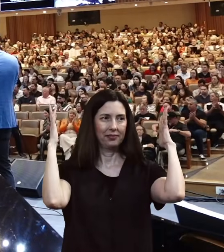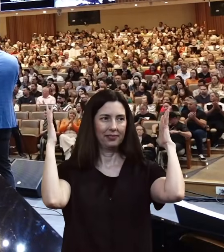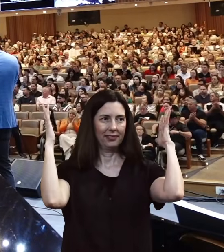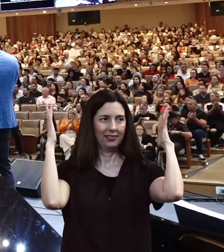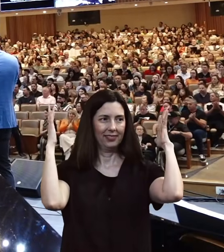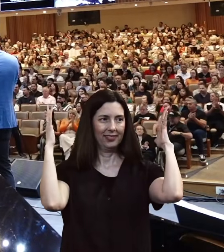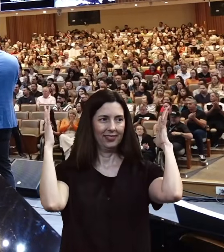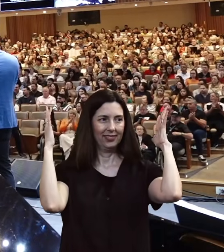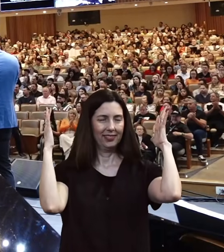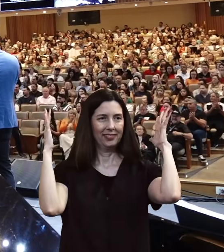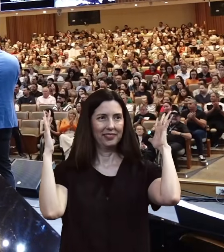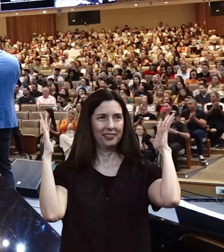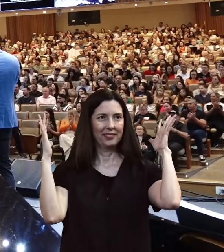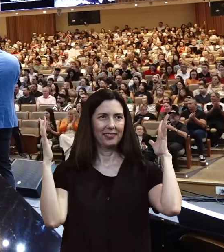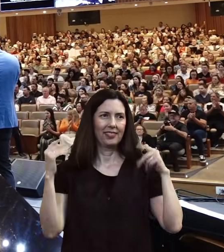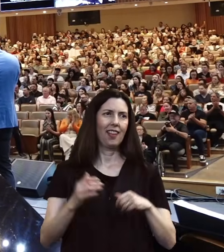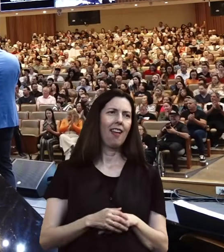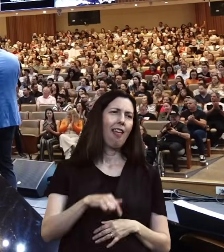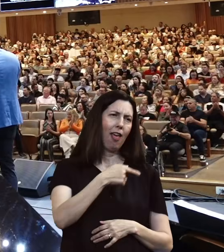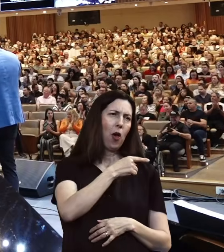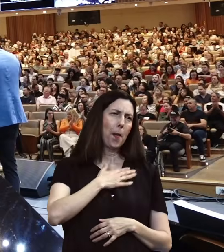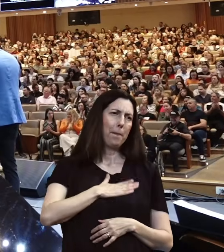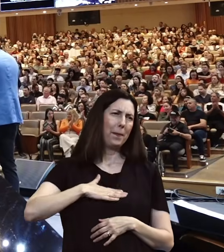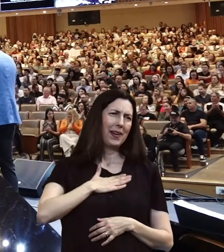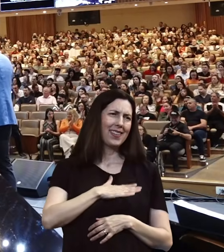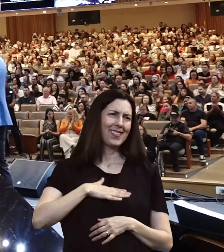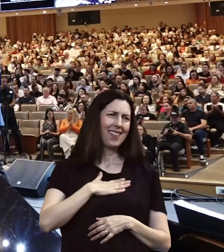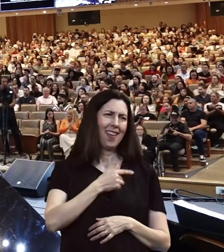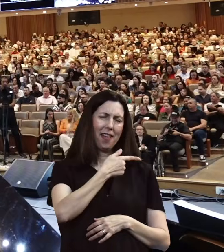que eu considero tanto.